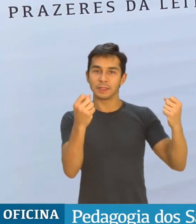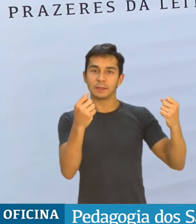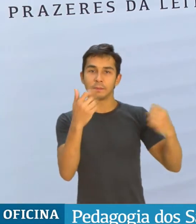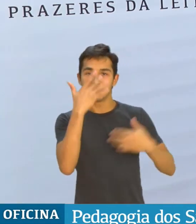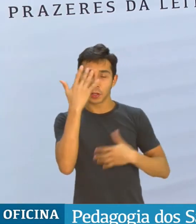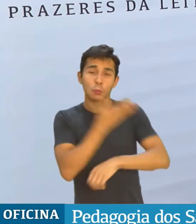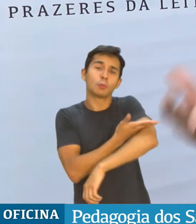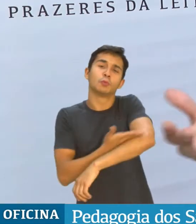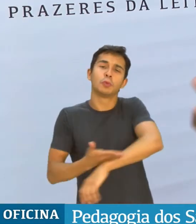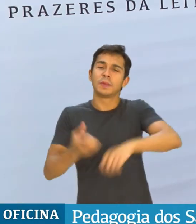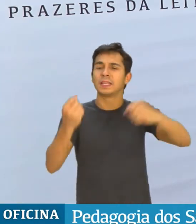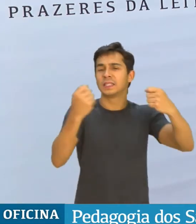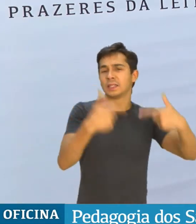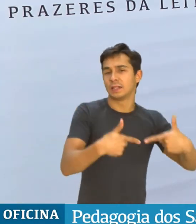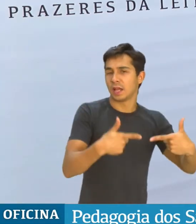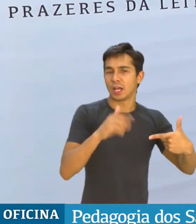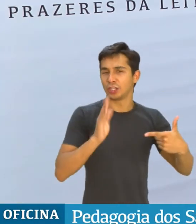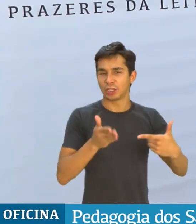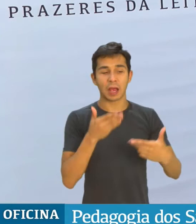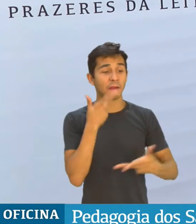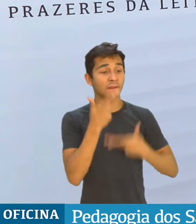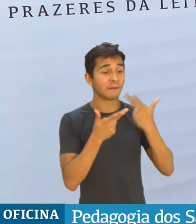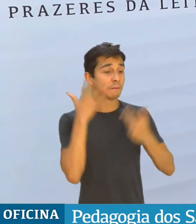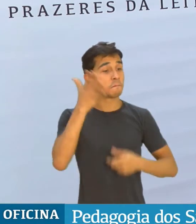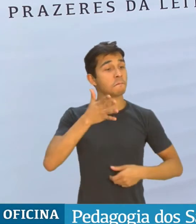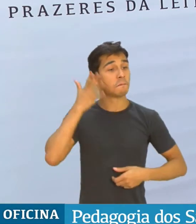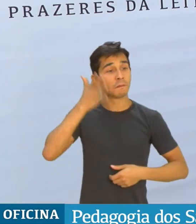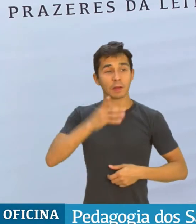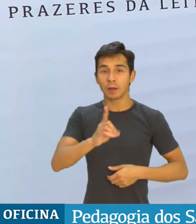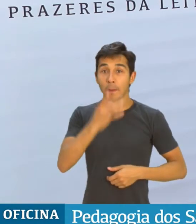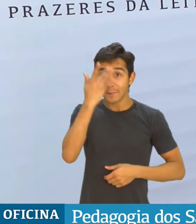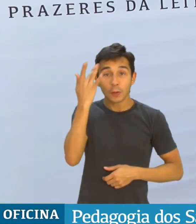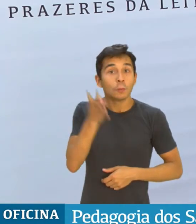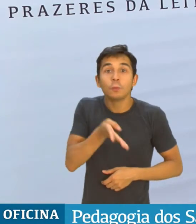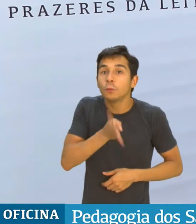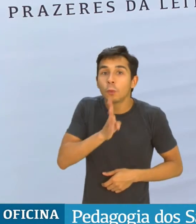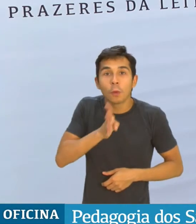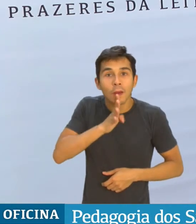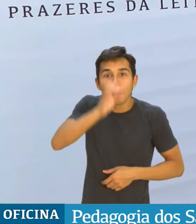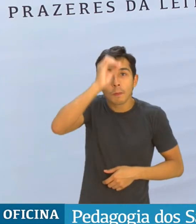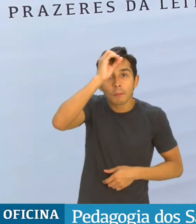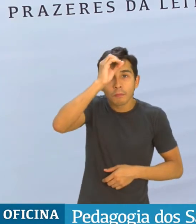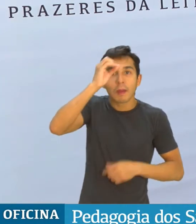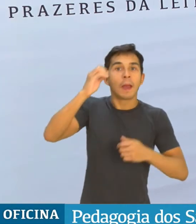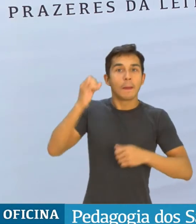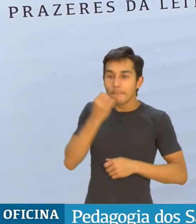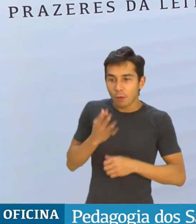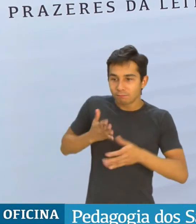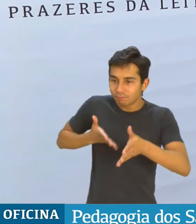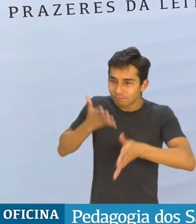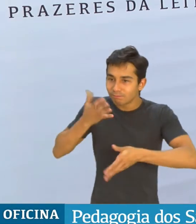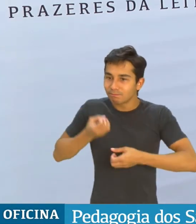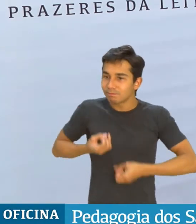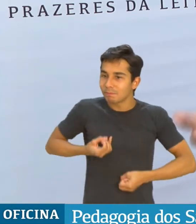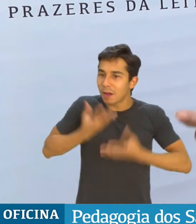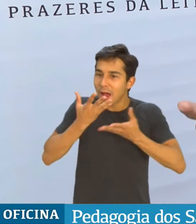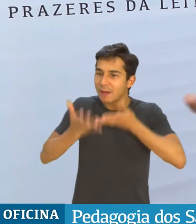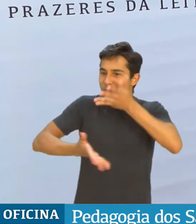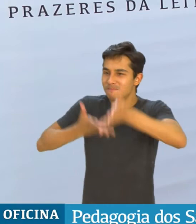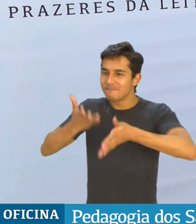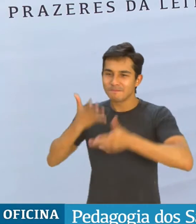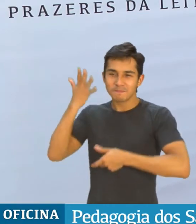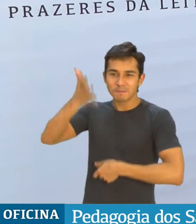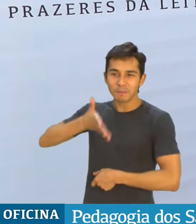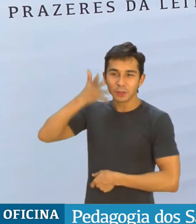professores, ou para poetas. O que é bacana do sarau é que ele é uma forma de você ampliar o seu